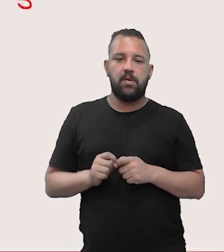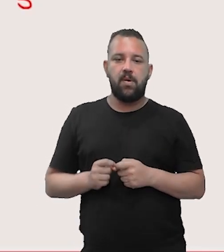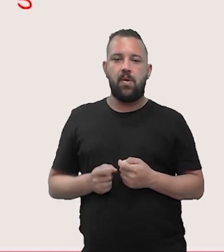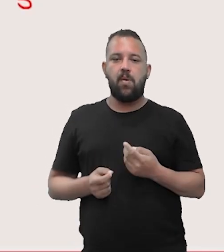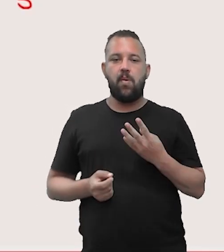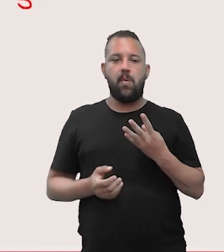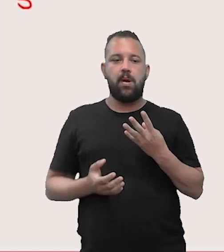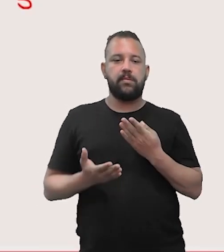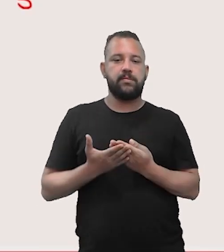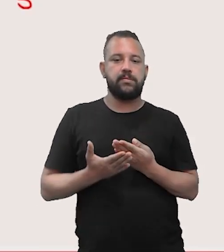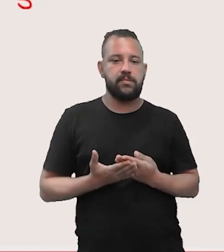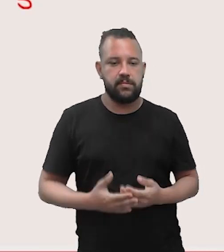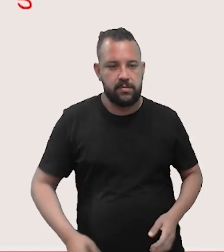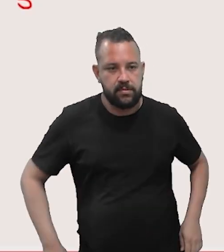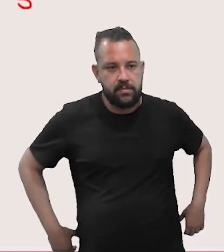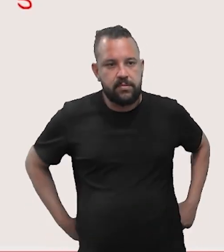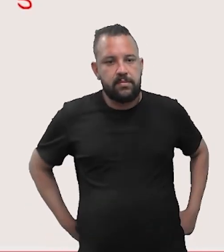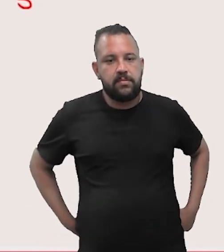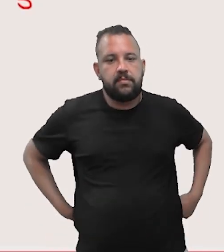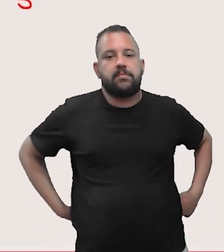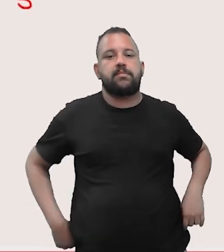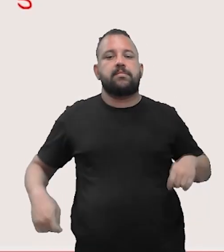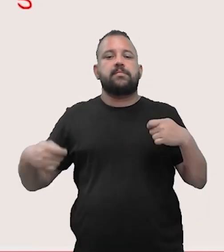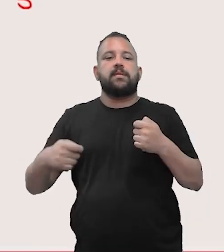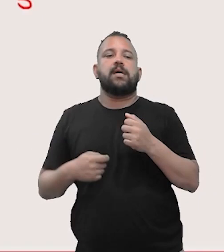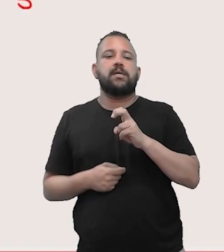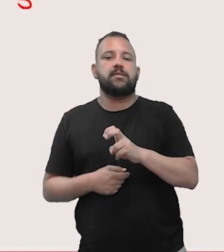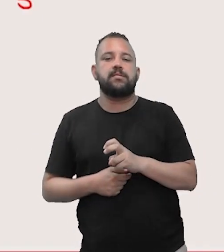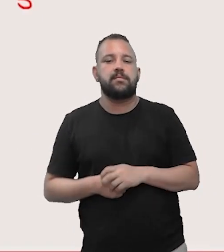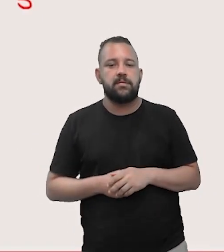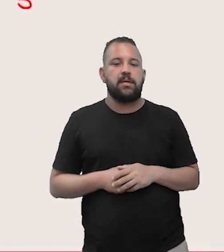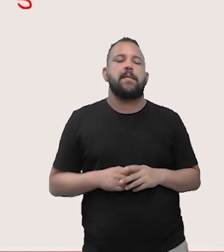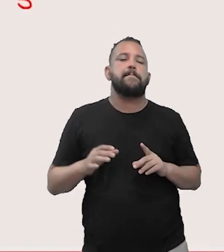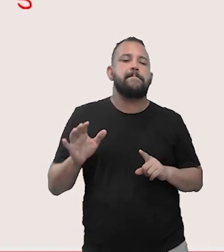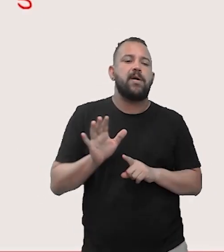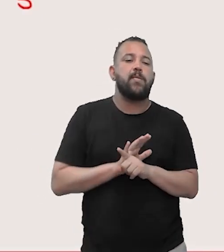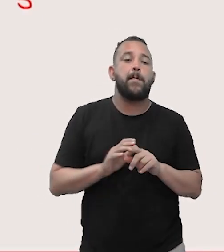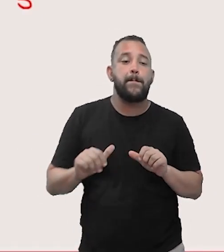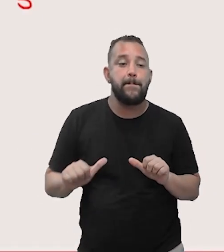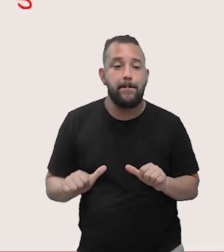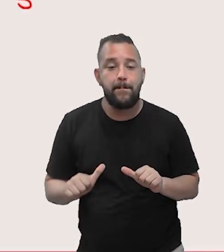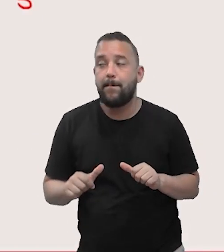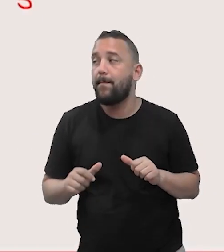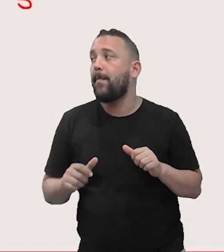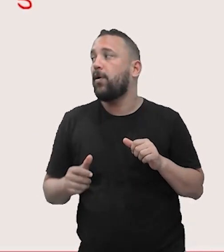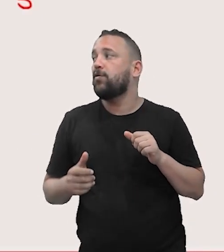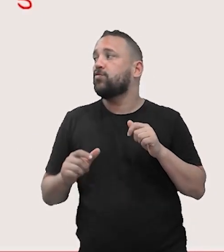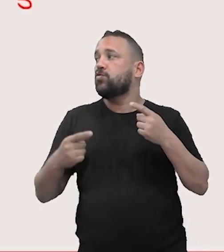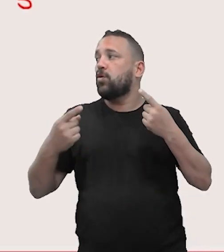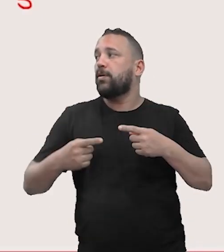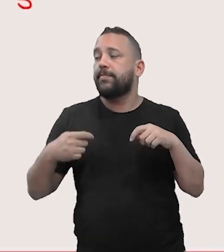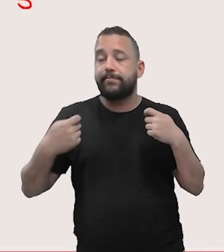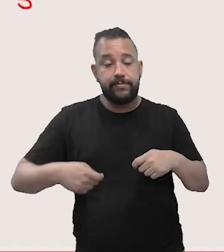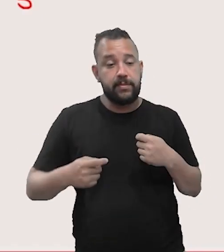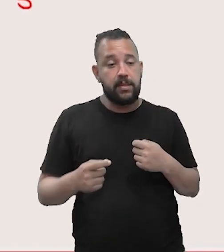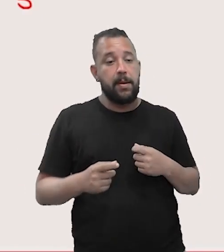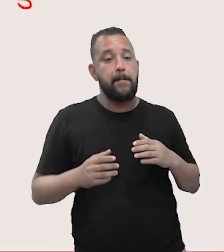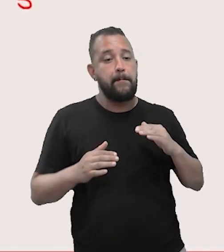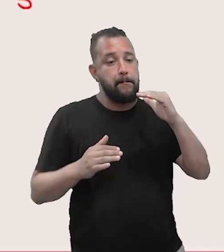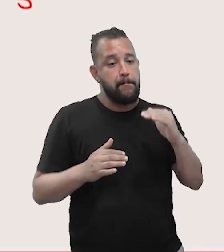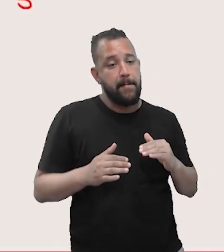certeza ele vai precisar fazer outros 15 pontos. Então pergunto, qual é o jogador que vai precisar fazer